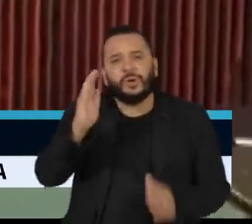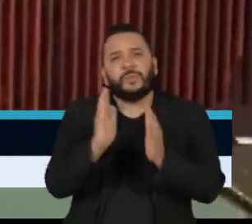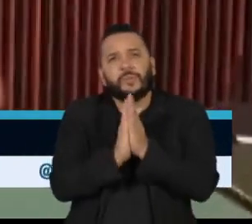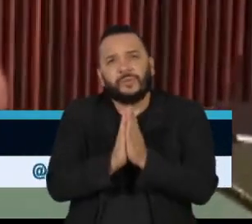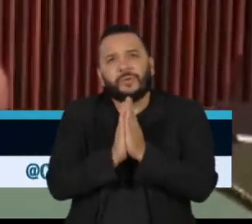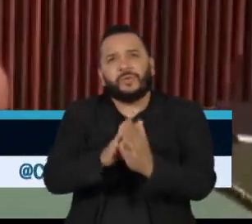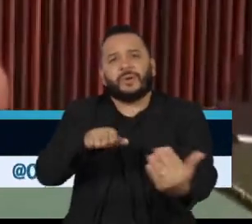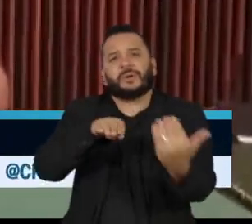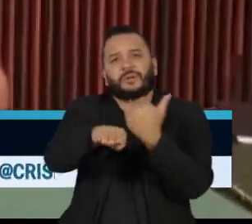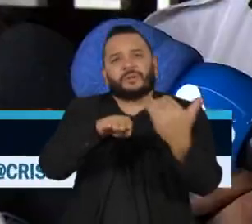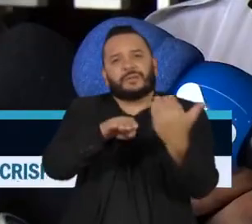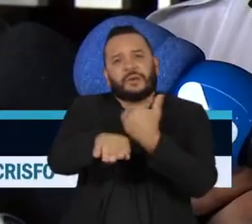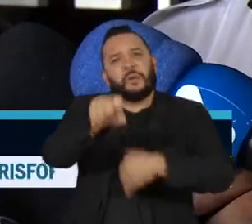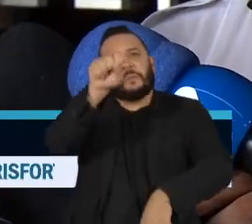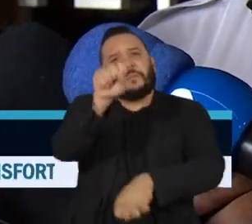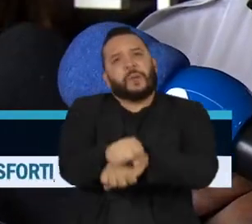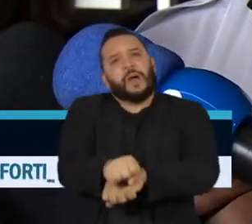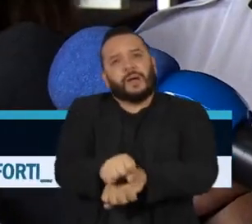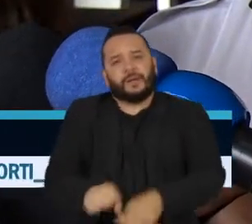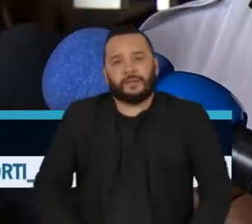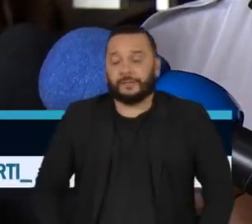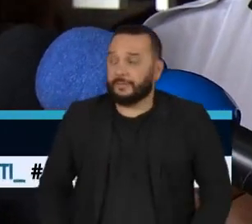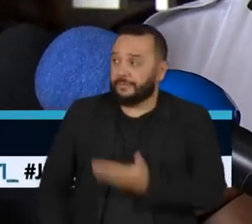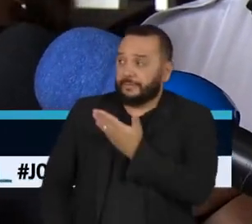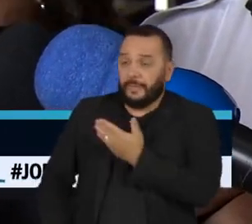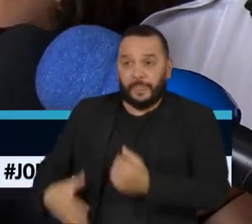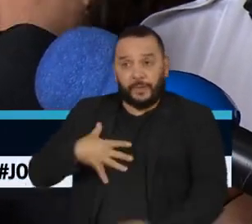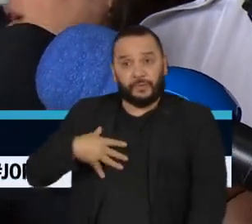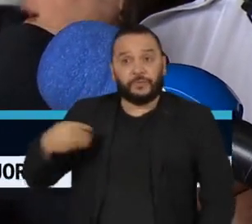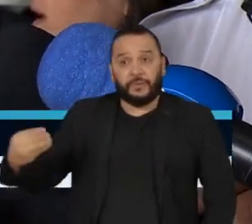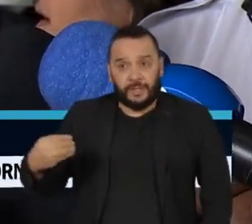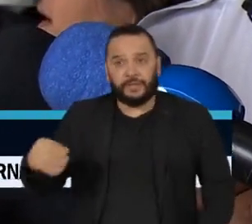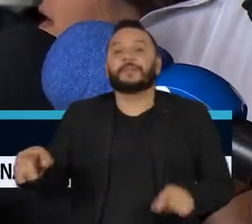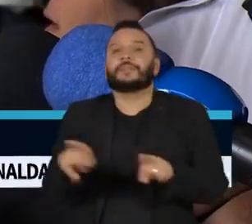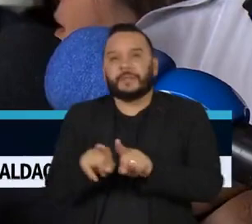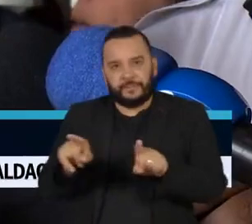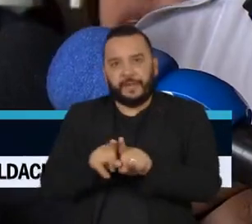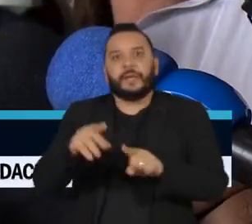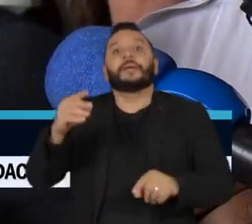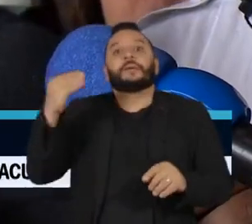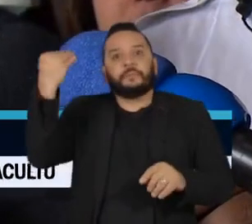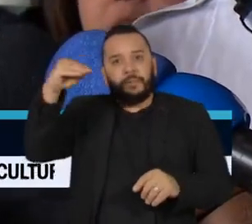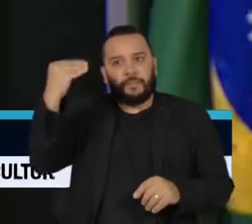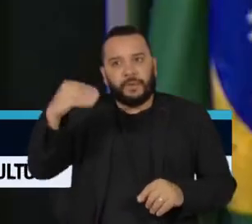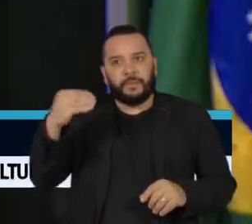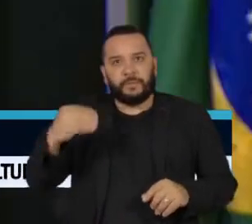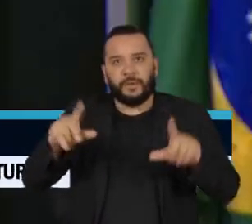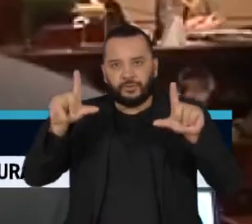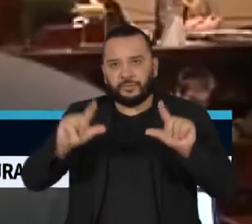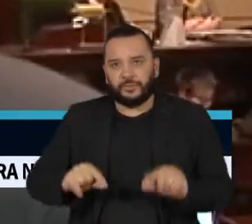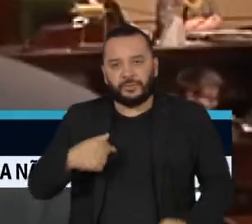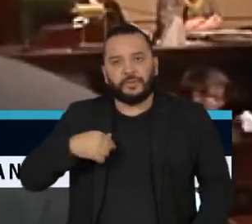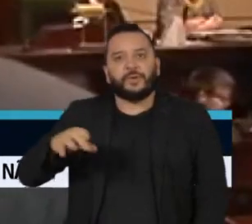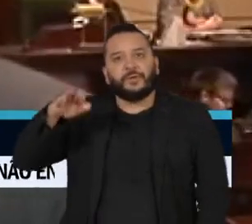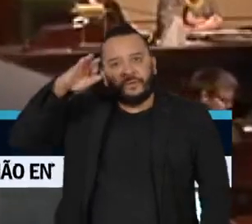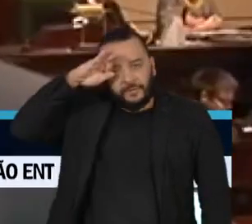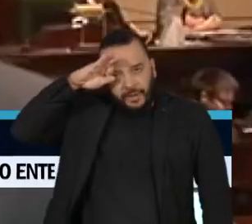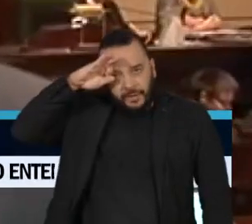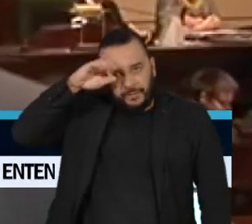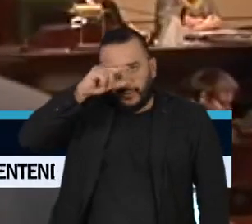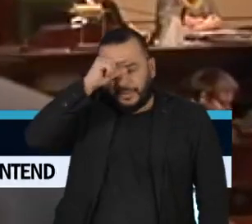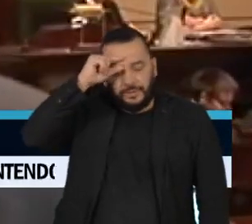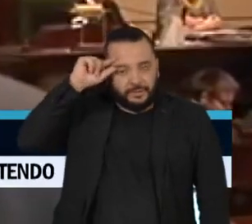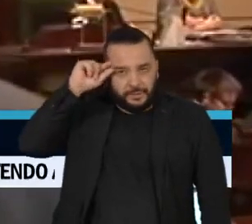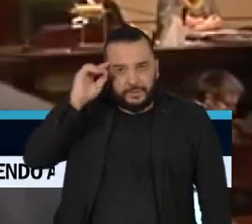desbloqueassem as estradas os filhos de bolsonaro também se distanciaram da internet Flávio Eduardo Carlos